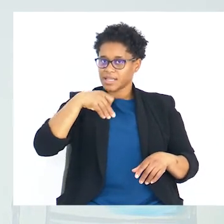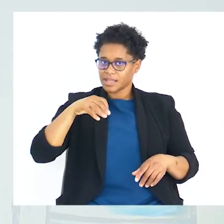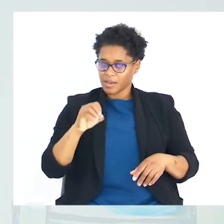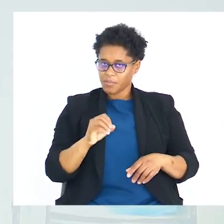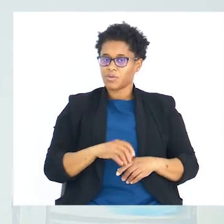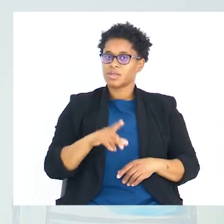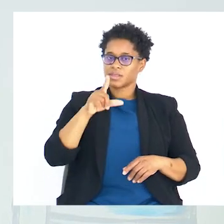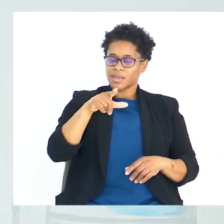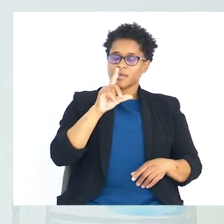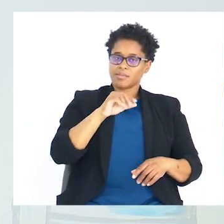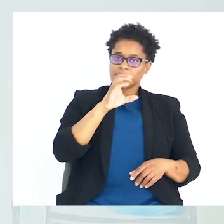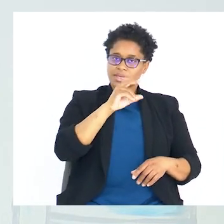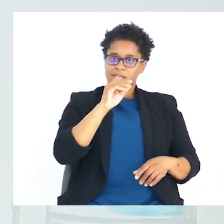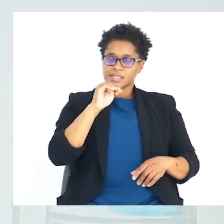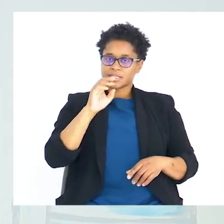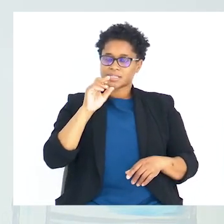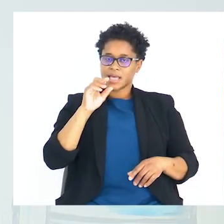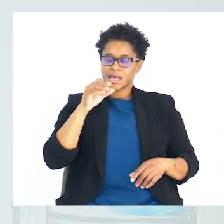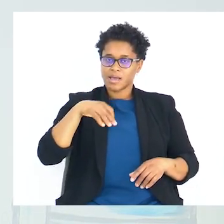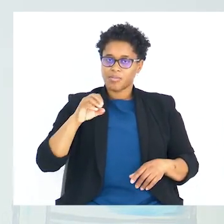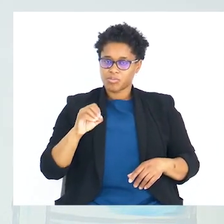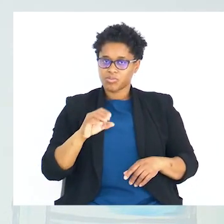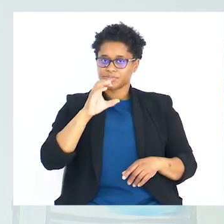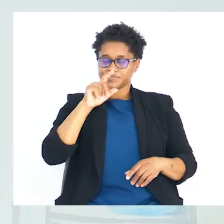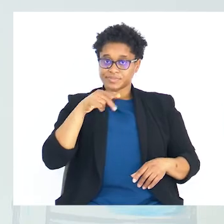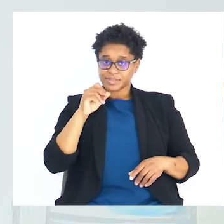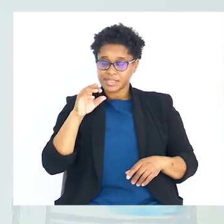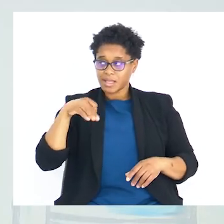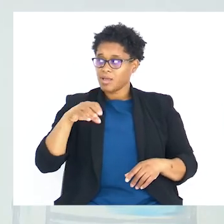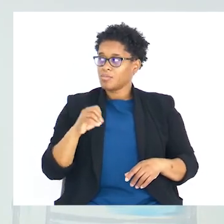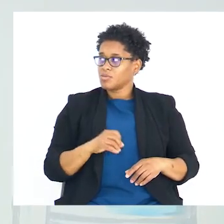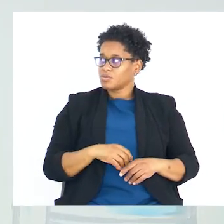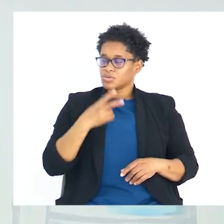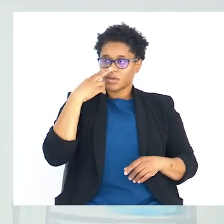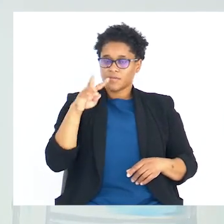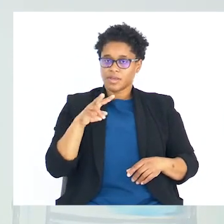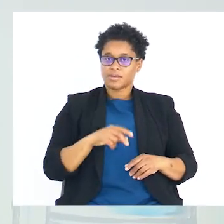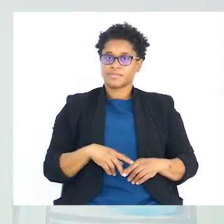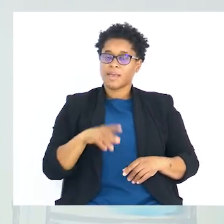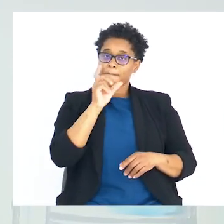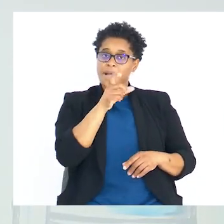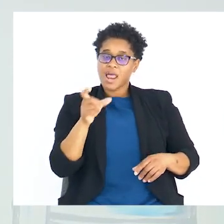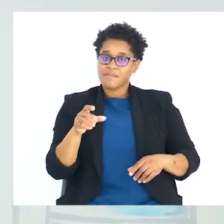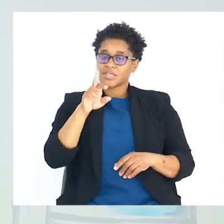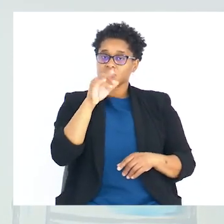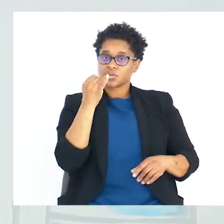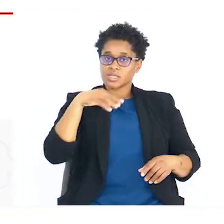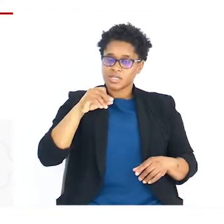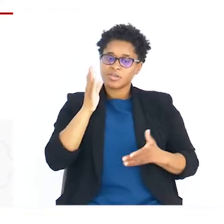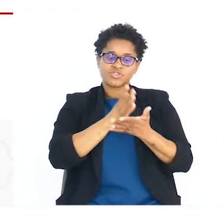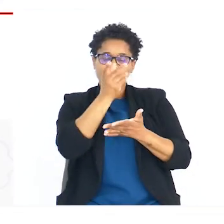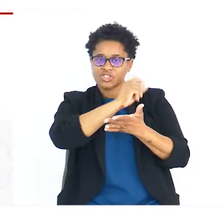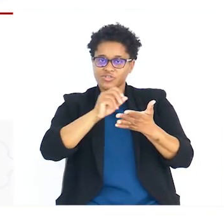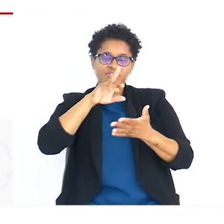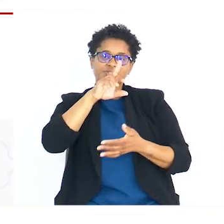e caçapo. Não é? Estão a ver? Palavras que rimam. Então é só completar.